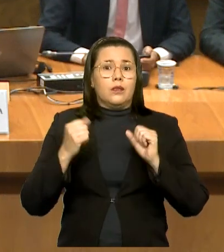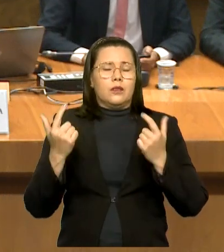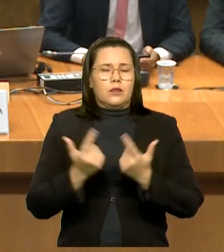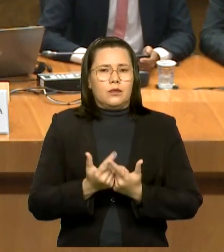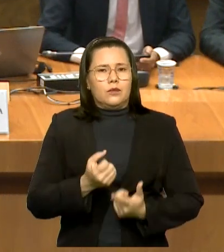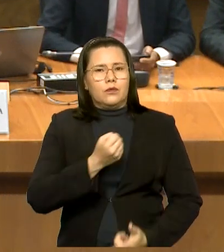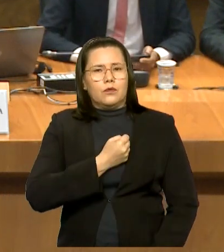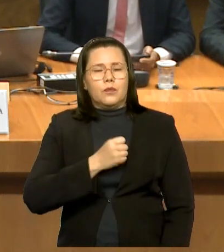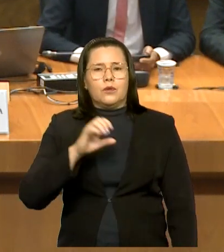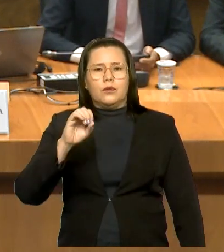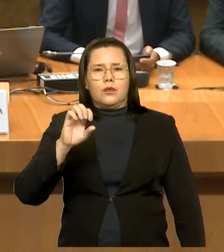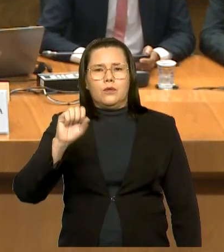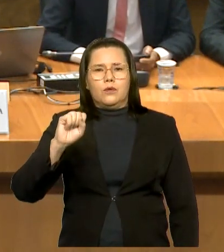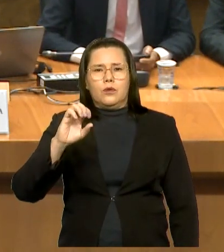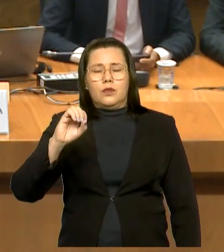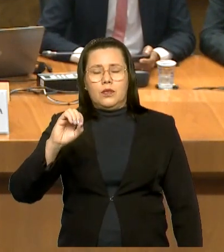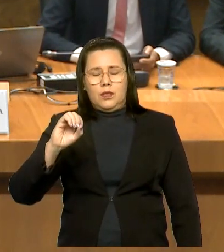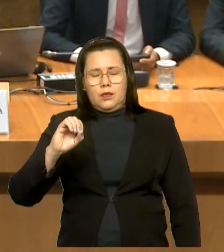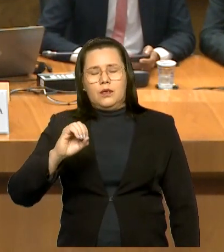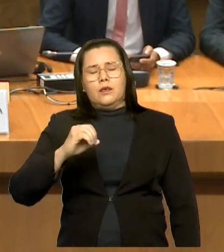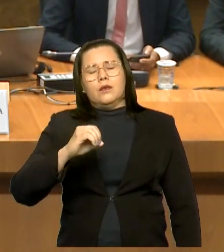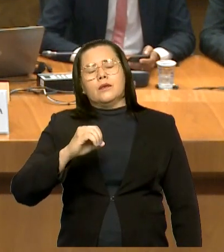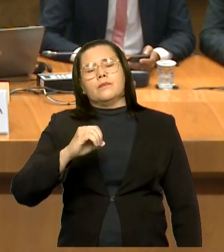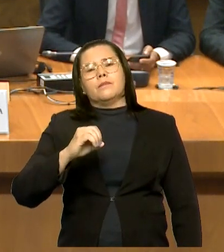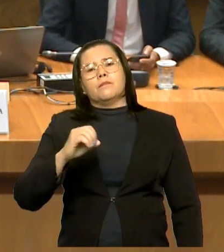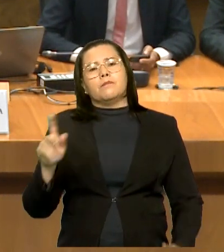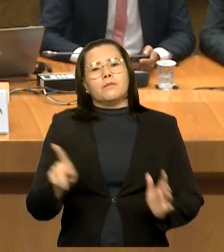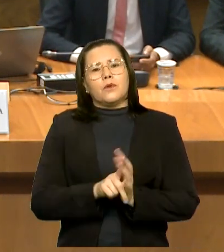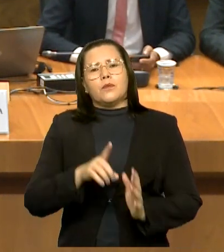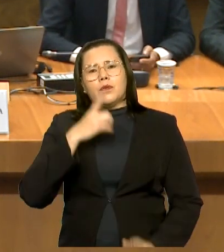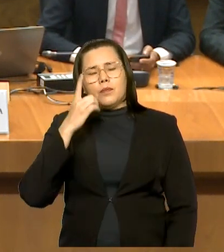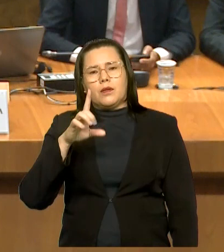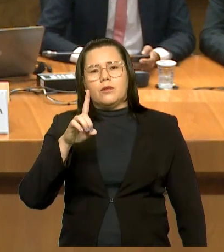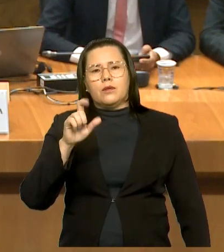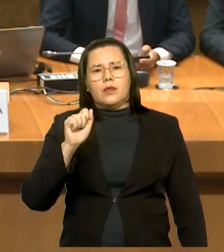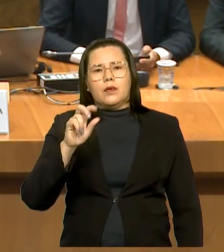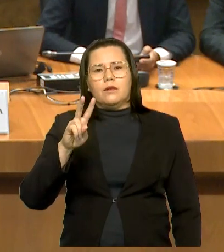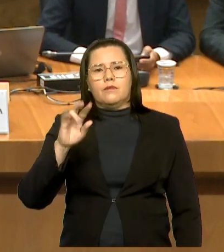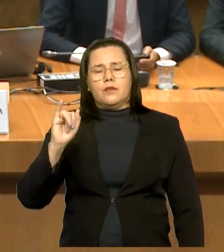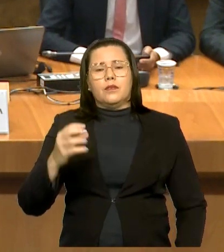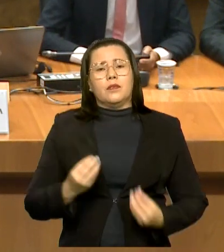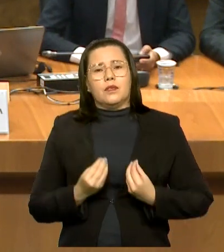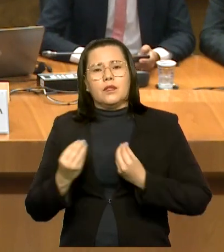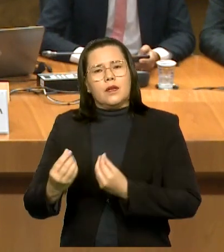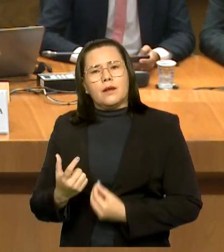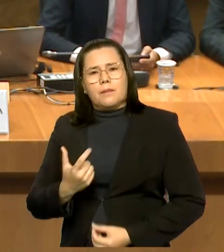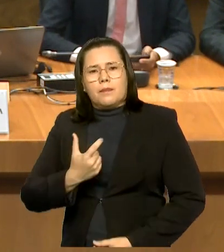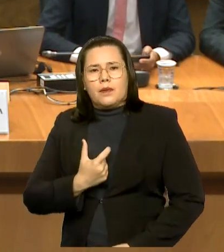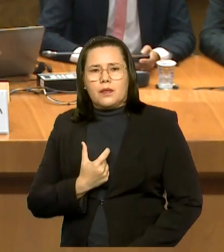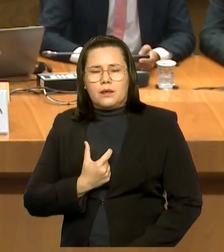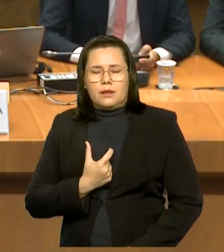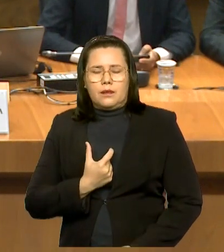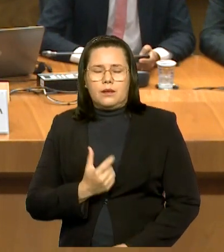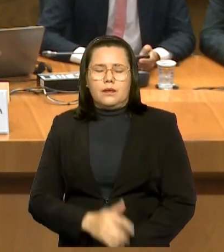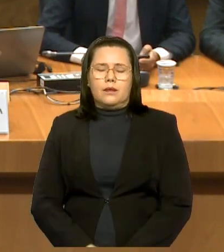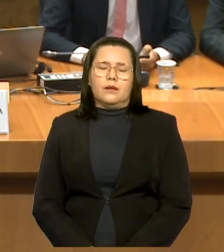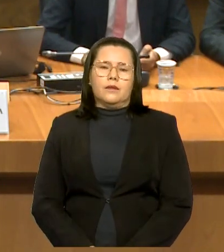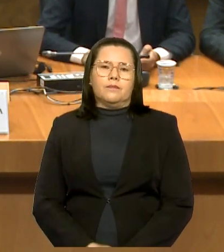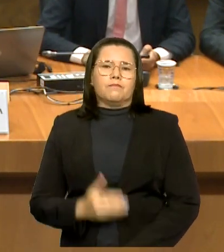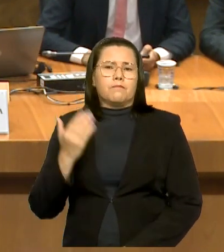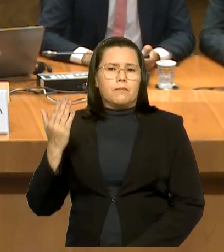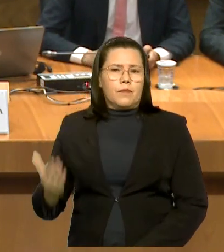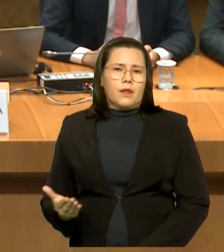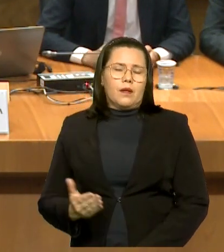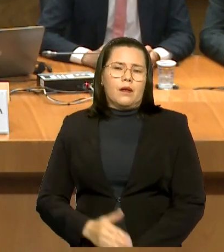número 080, de autoria do deputado Davi Brandão, que concede a medalha de mérito legislativo Manuel Beckmann ao senhor